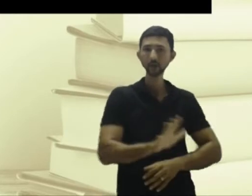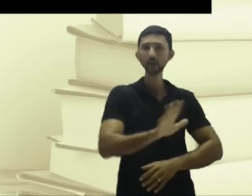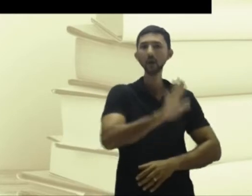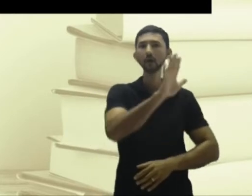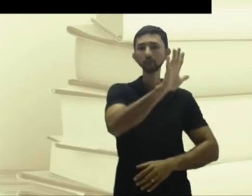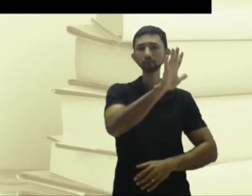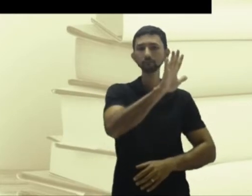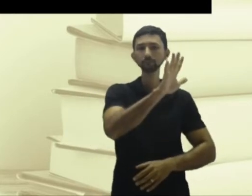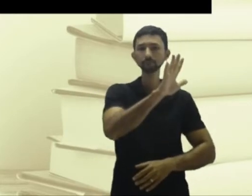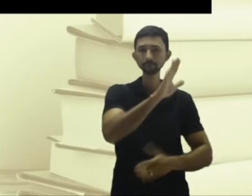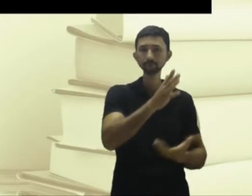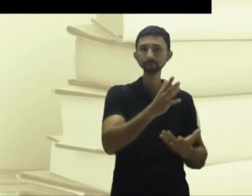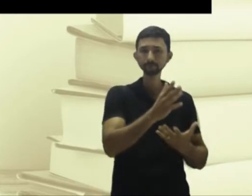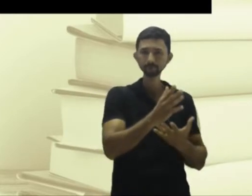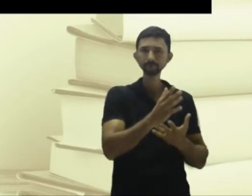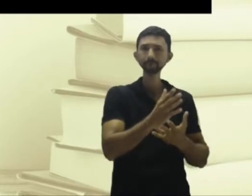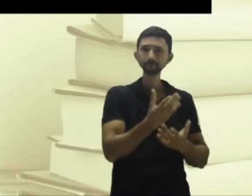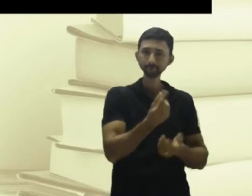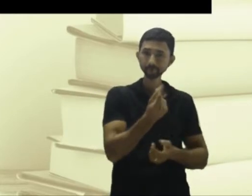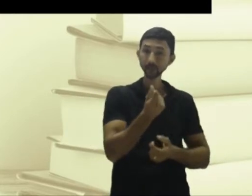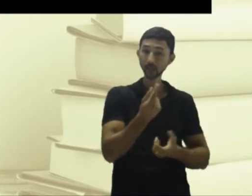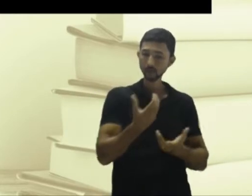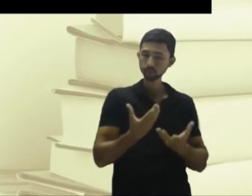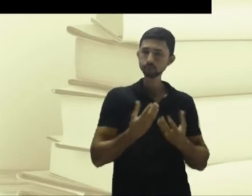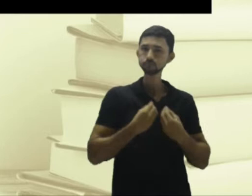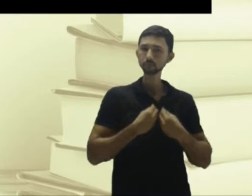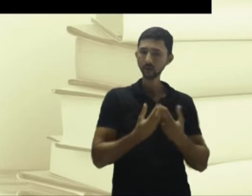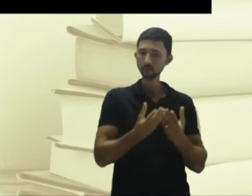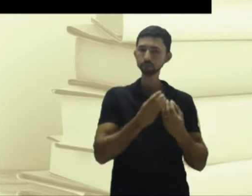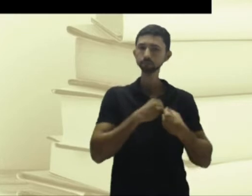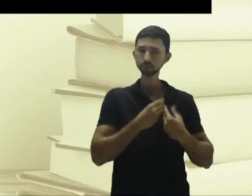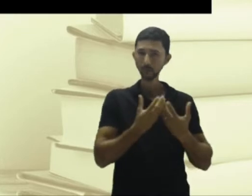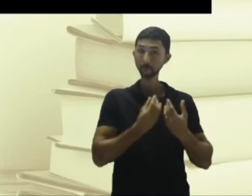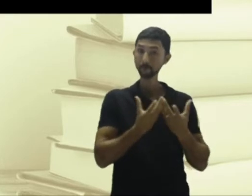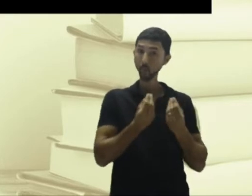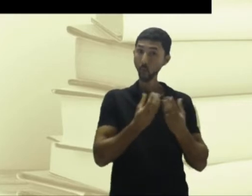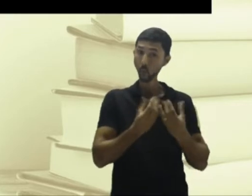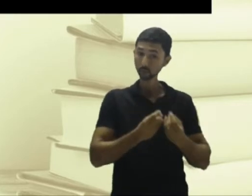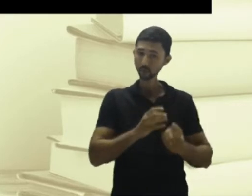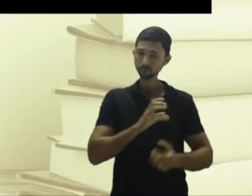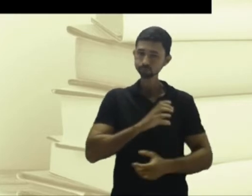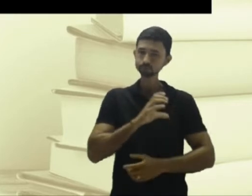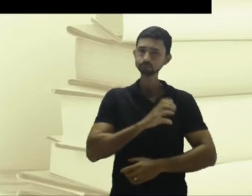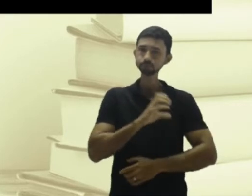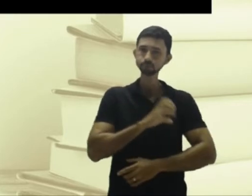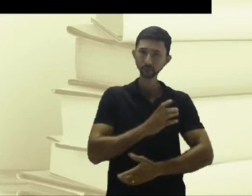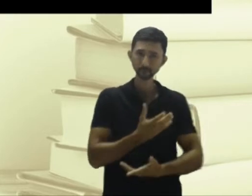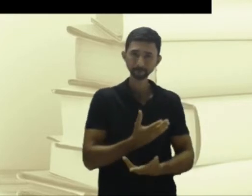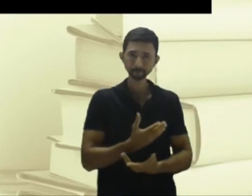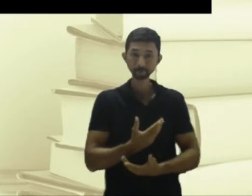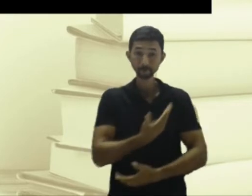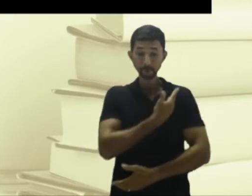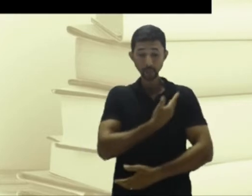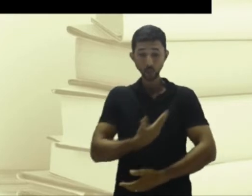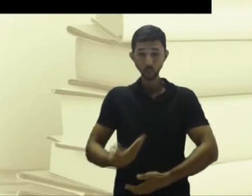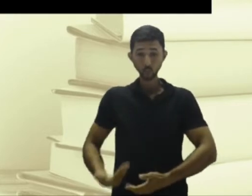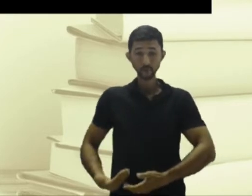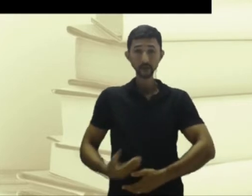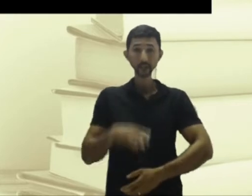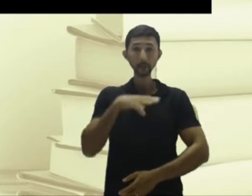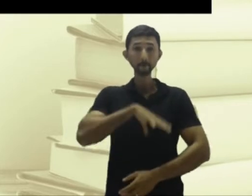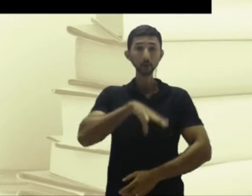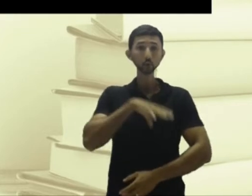alto, tendo bastante lucro com esse tráfico, com esse comércio. E para o governo português, porque